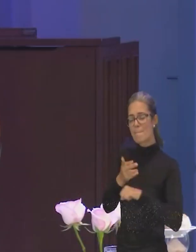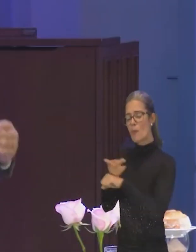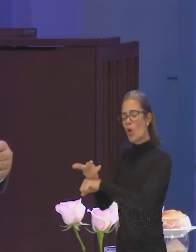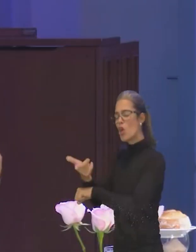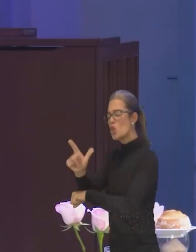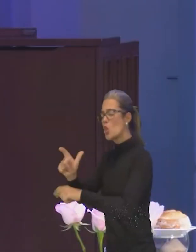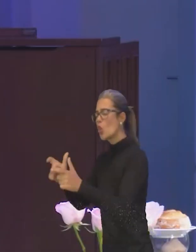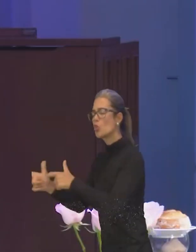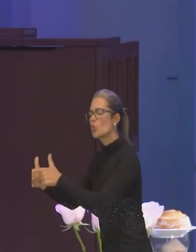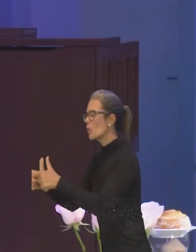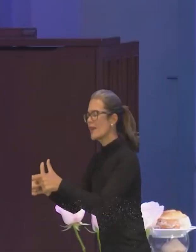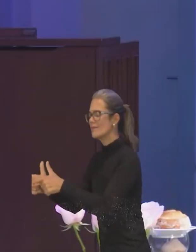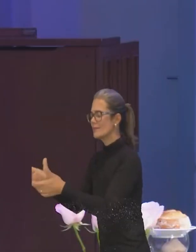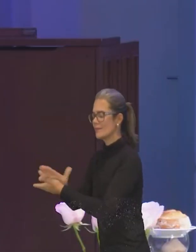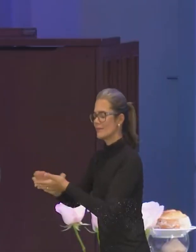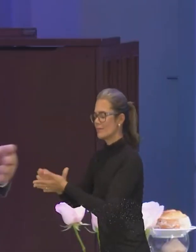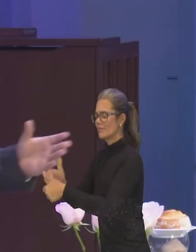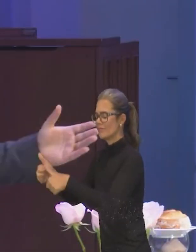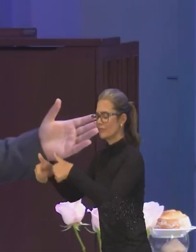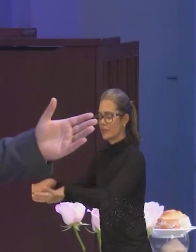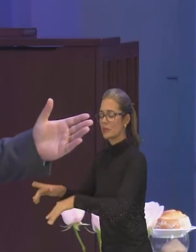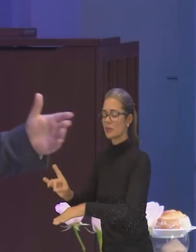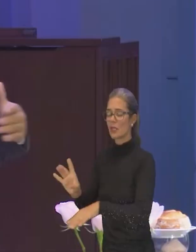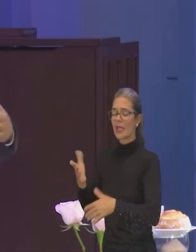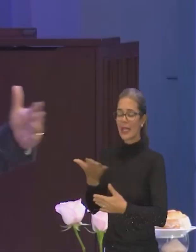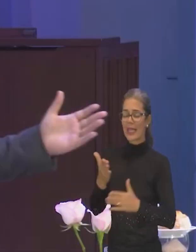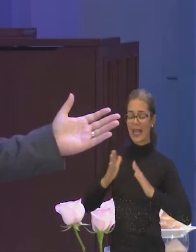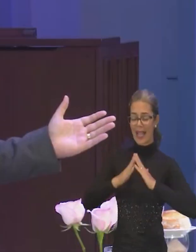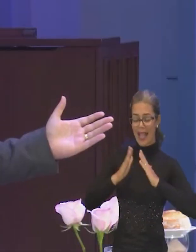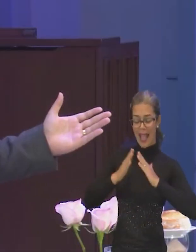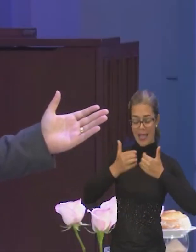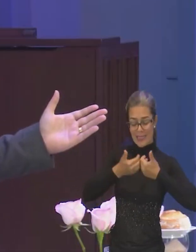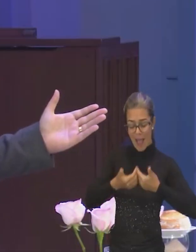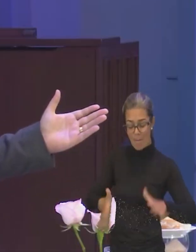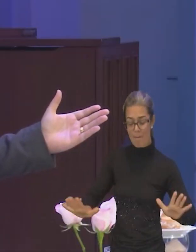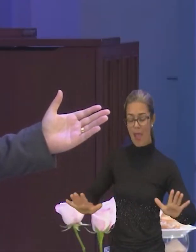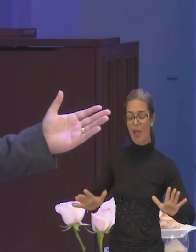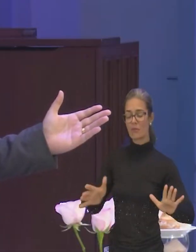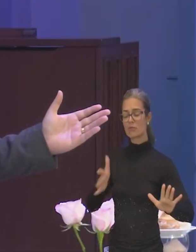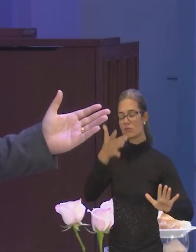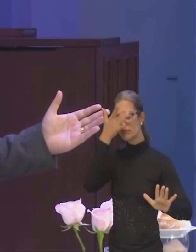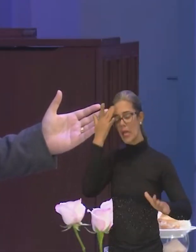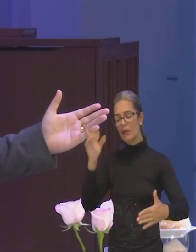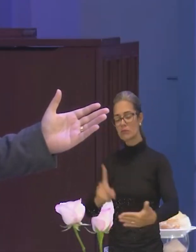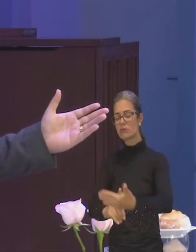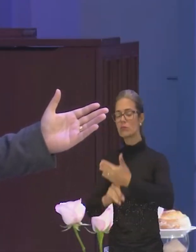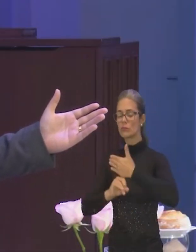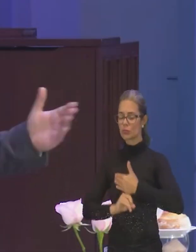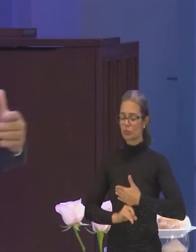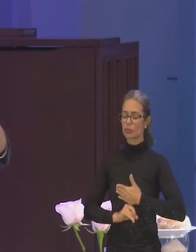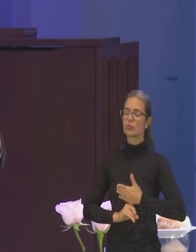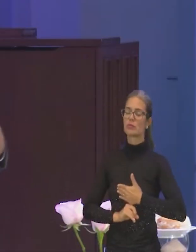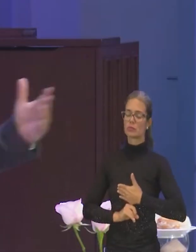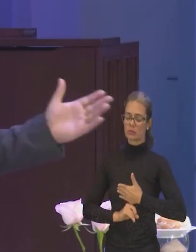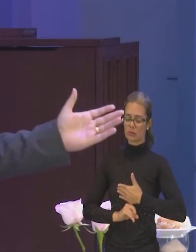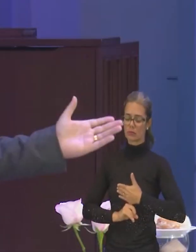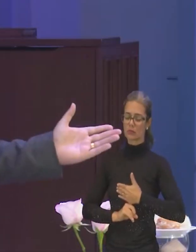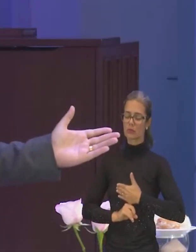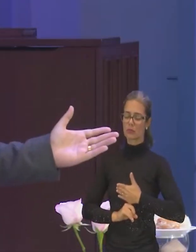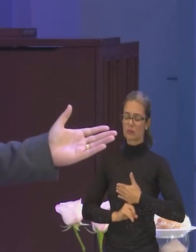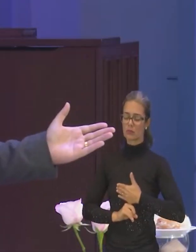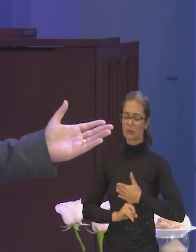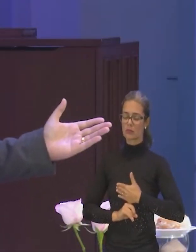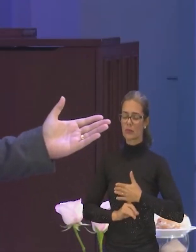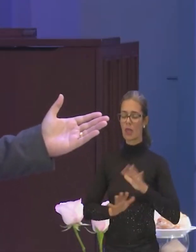Queremos abrir, Senhor Deus, as nossas mesas para acolher outras pessoas. Quem sabe, aqueles que